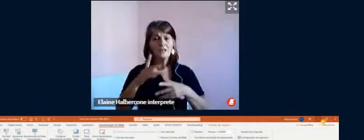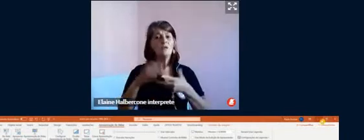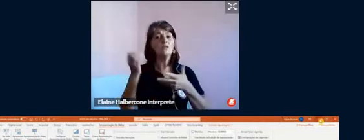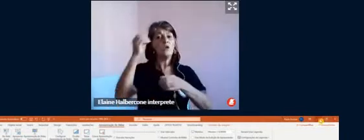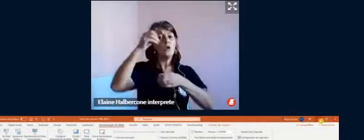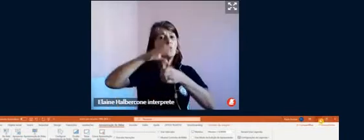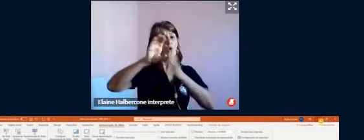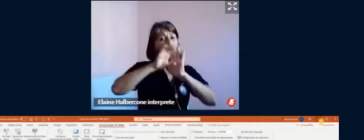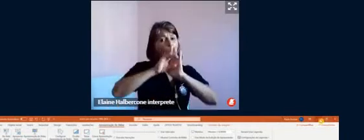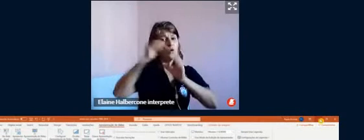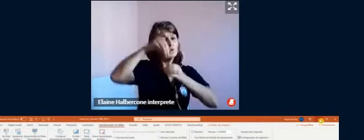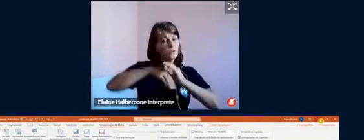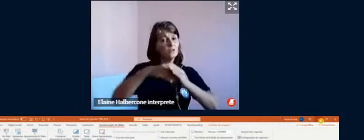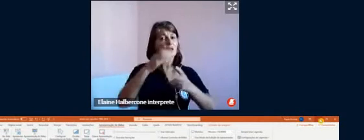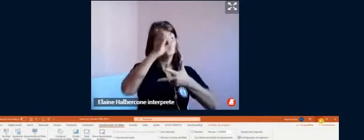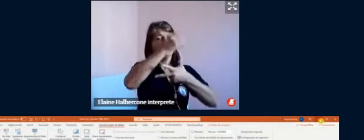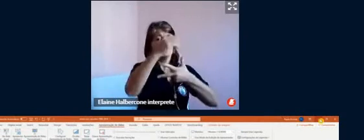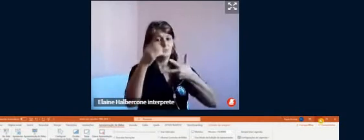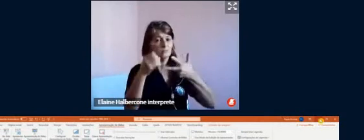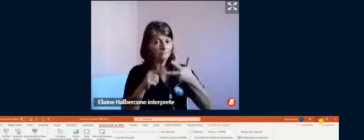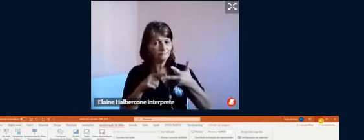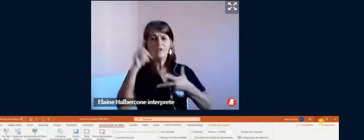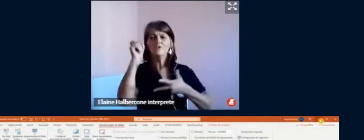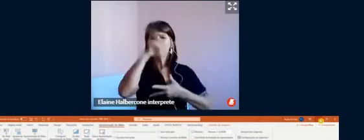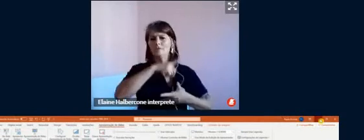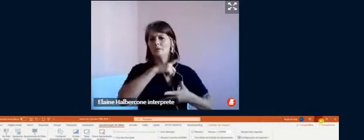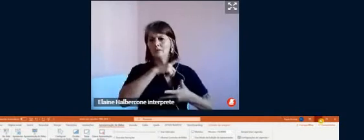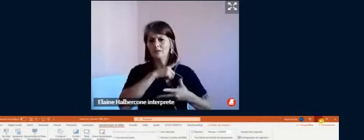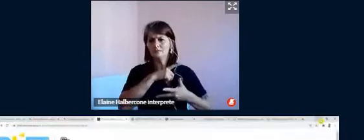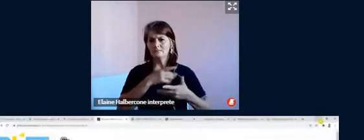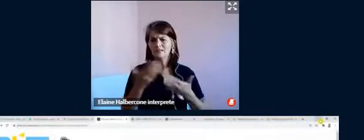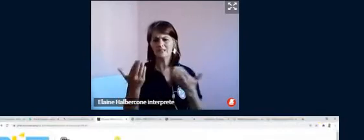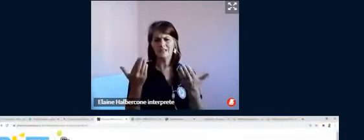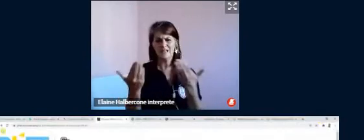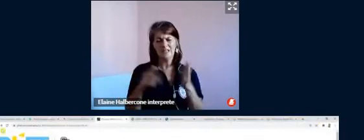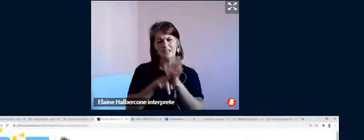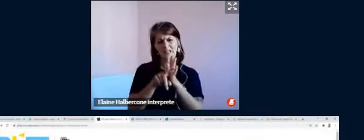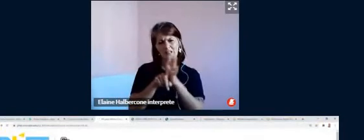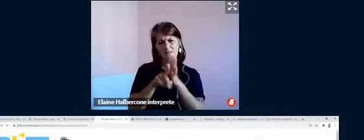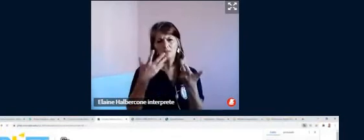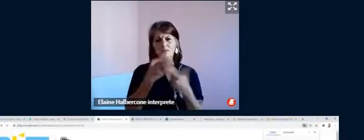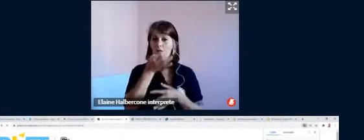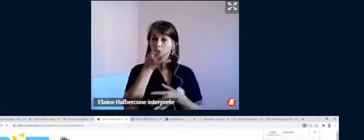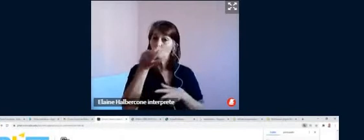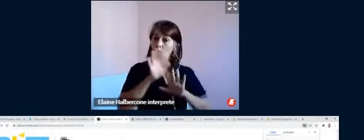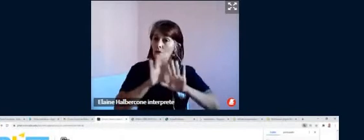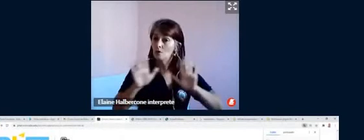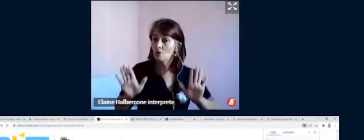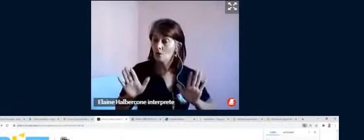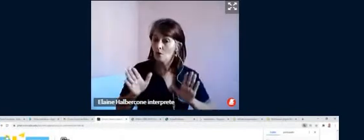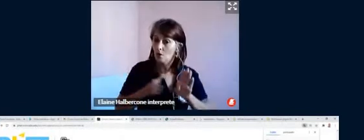tendo dificuldade. Mas, pela minha análise, isso é uma sugestão, tá? Para quem